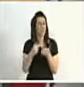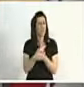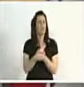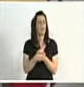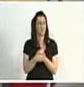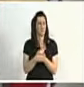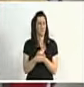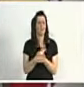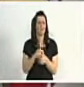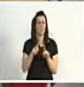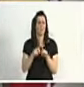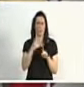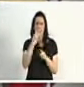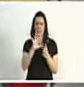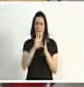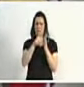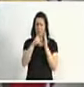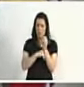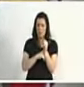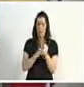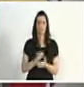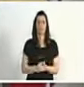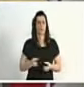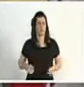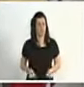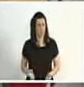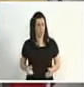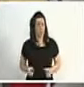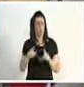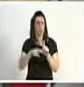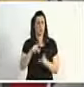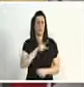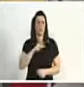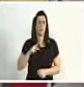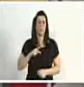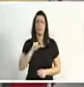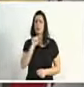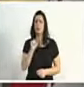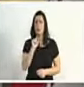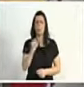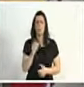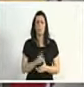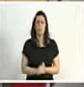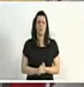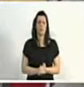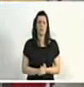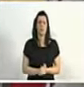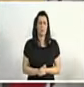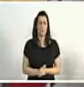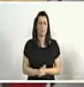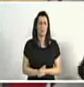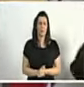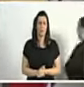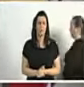ilegitimidade e até fraude. Os gastos com a dívida pública já consomem anualmente quase metade do orçamento federal,